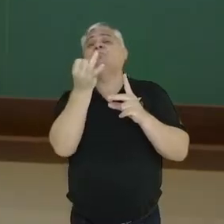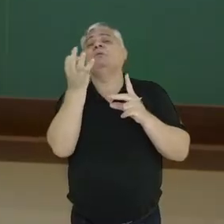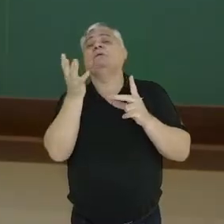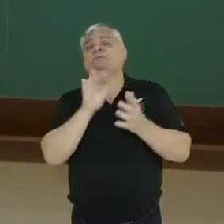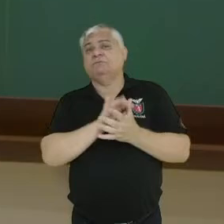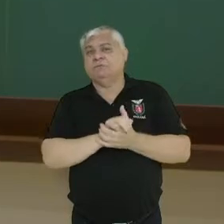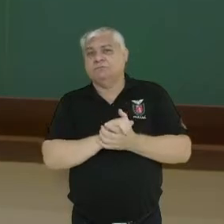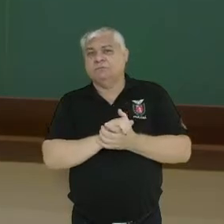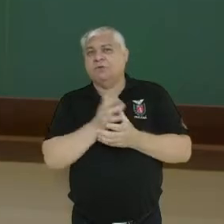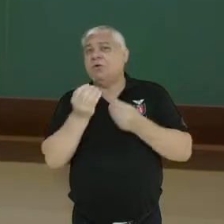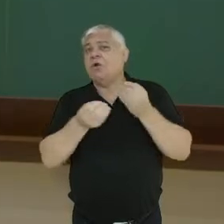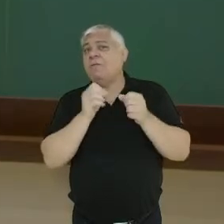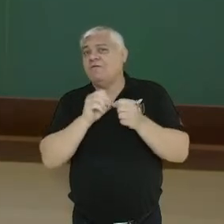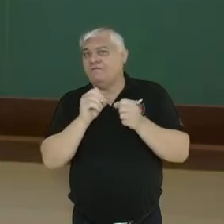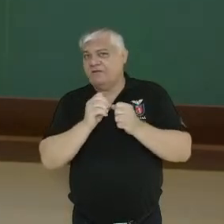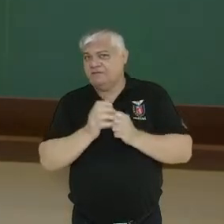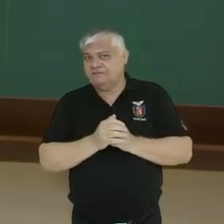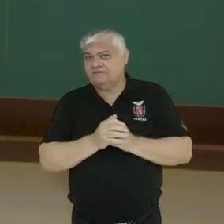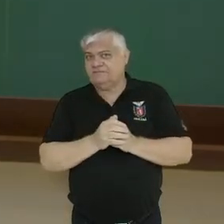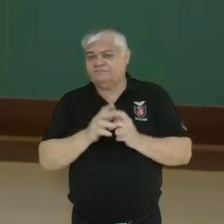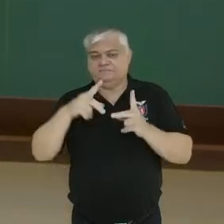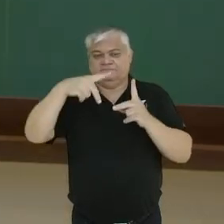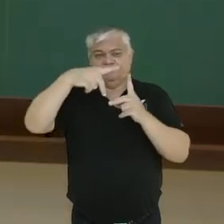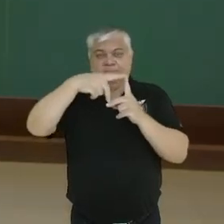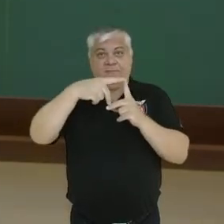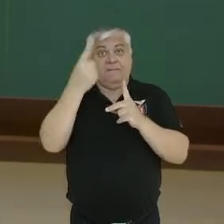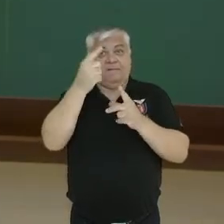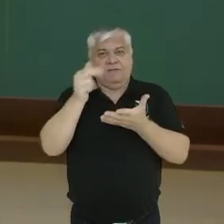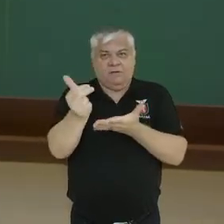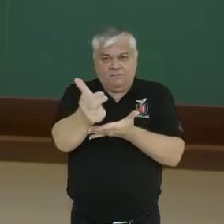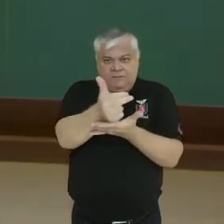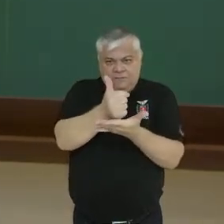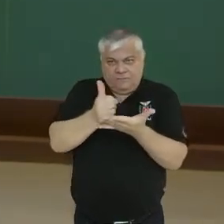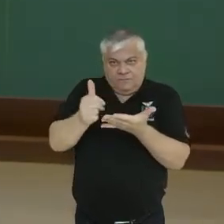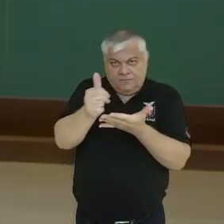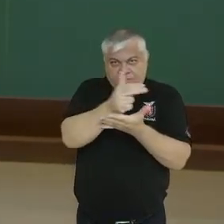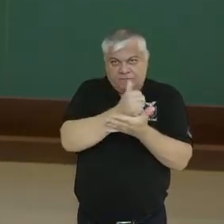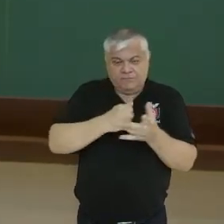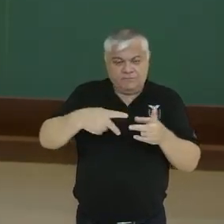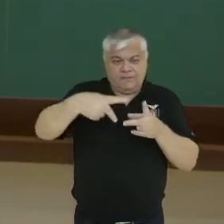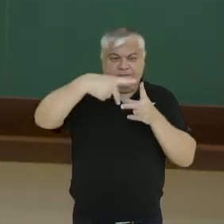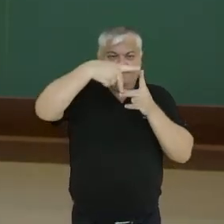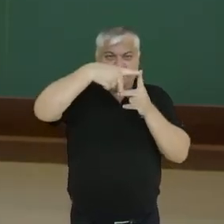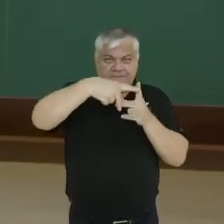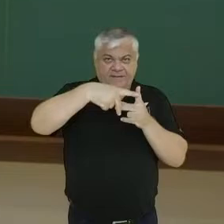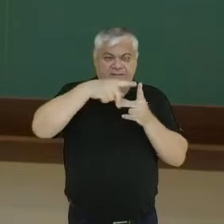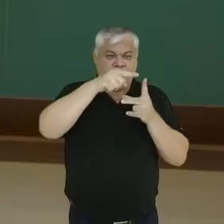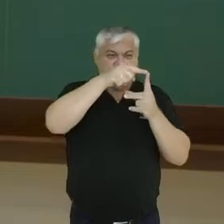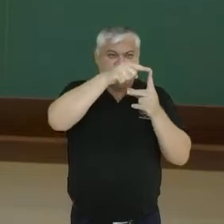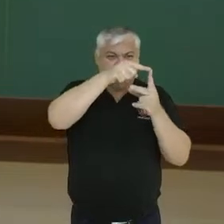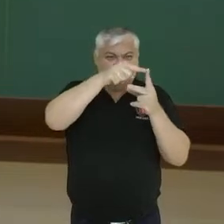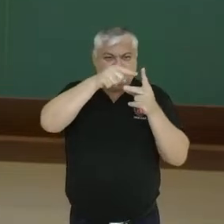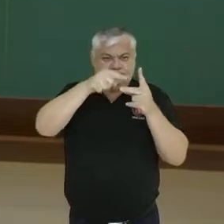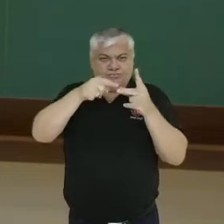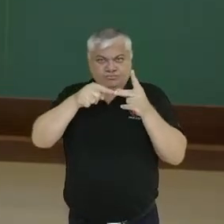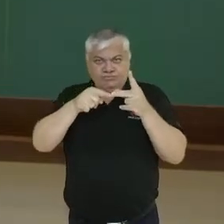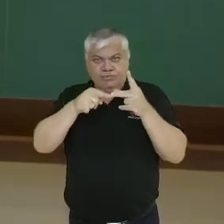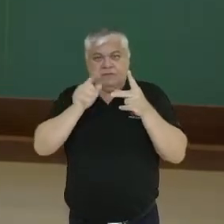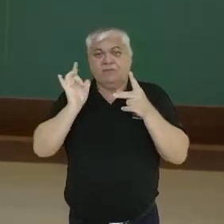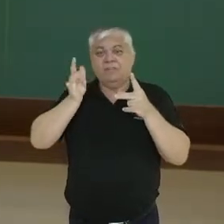isso? Ó, dica, começa pelo desenho. Faz o desenho do quadrado, traça a diagonal. Viu o que que